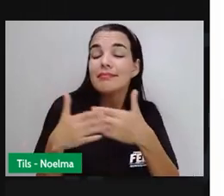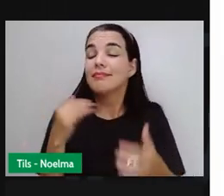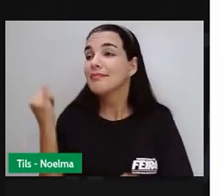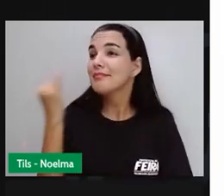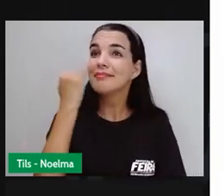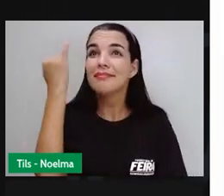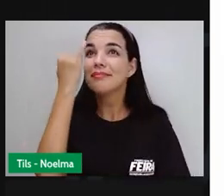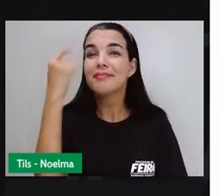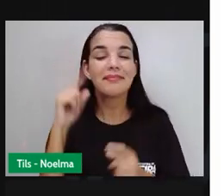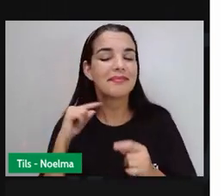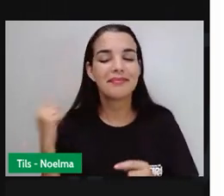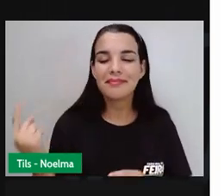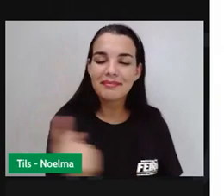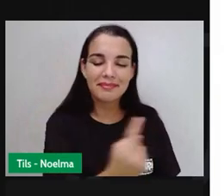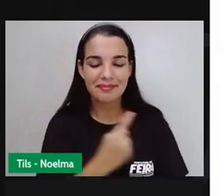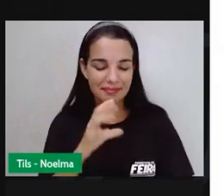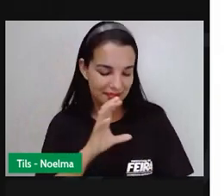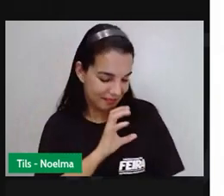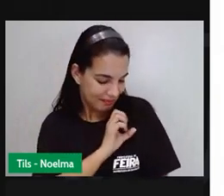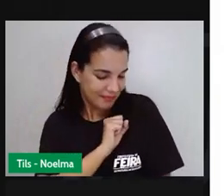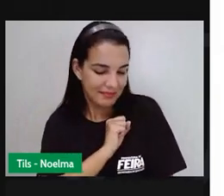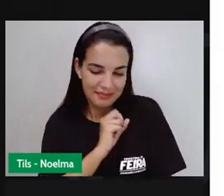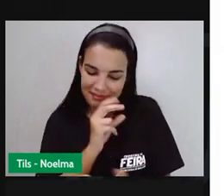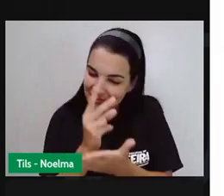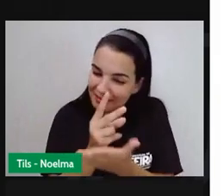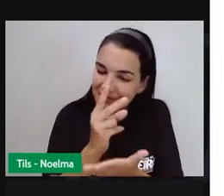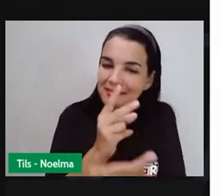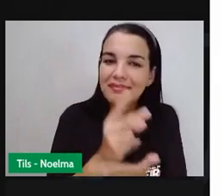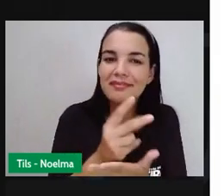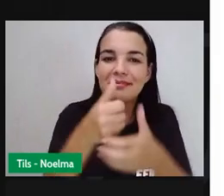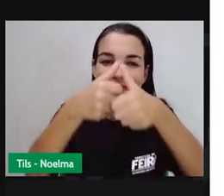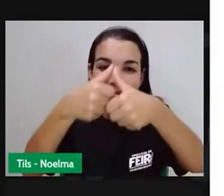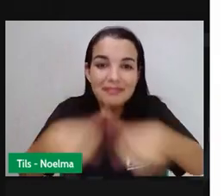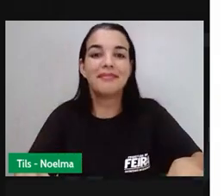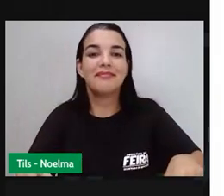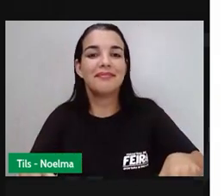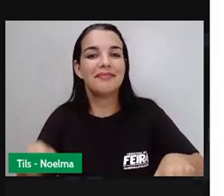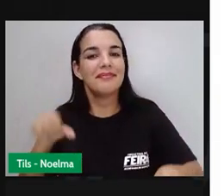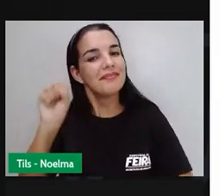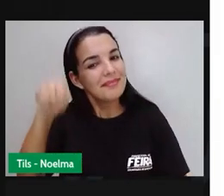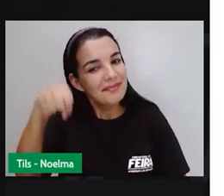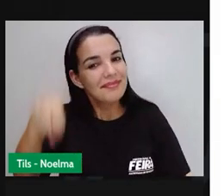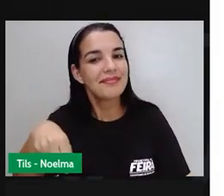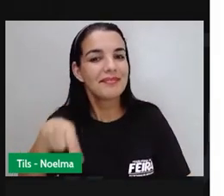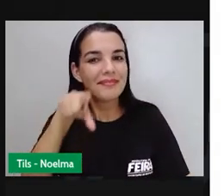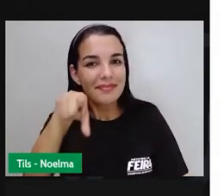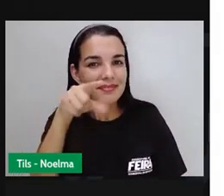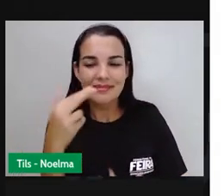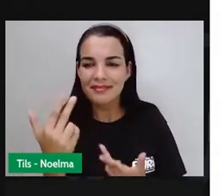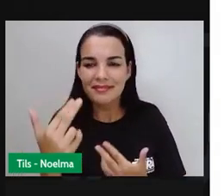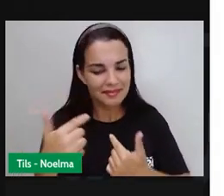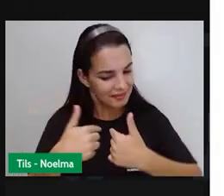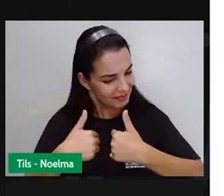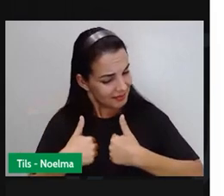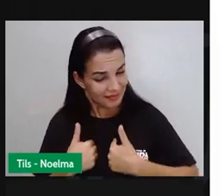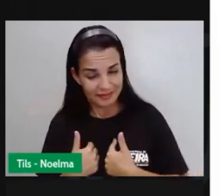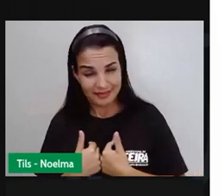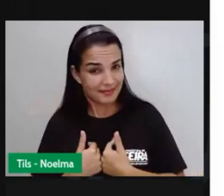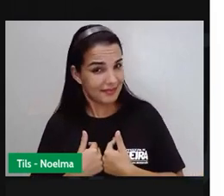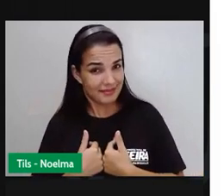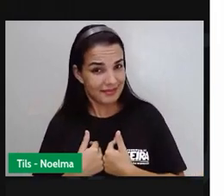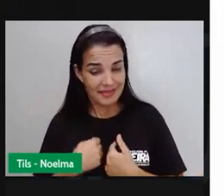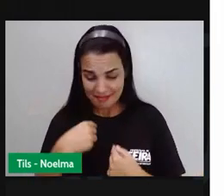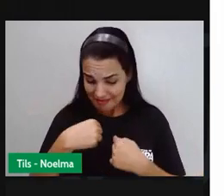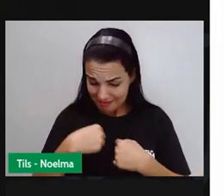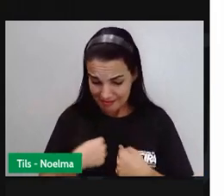importa, pois a gente se gosta e é sempre assim que deve ser. Você não é igual a mim,